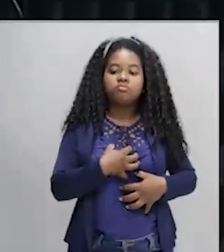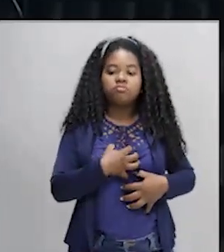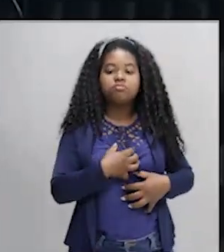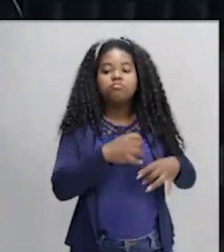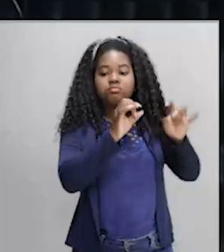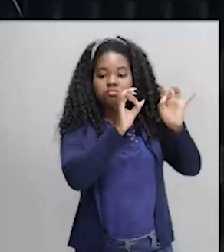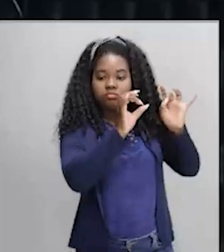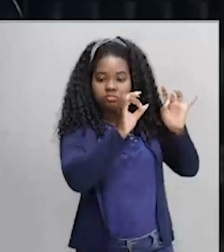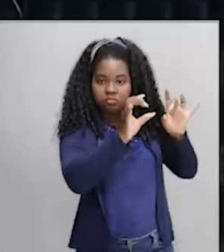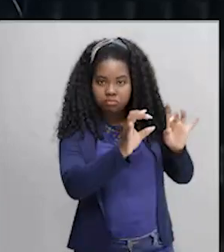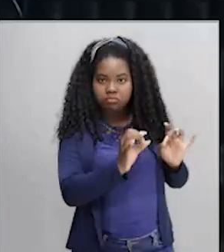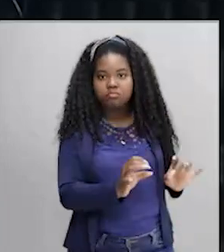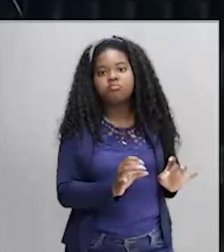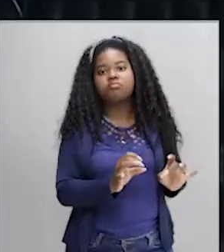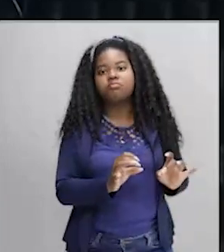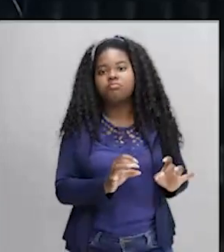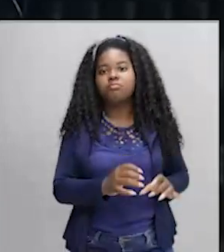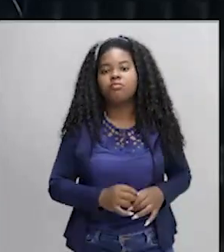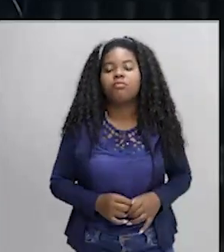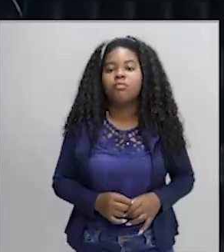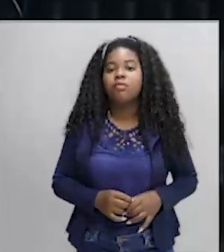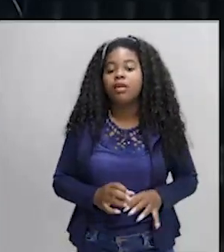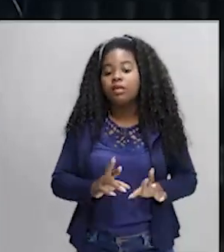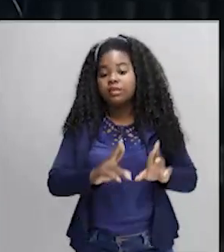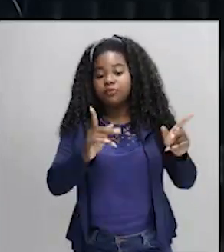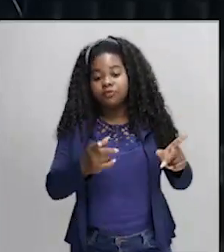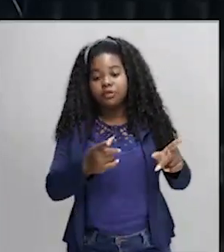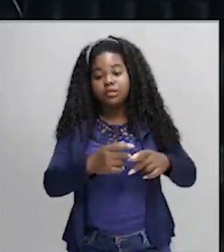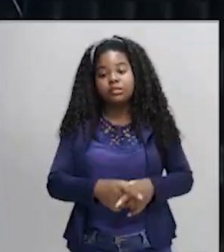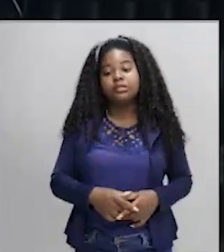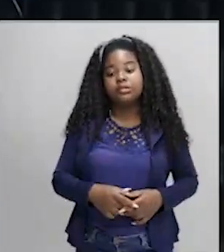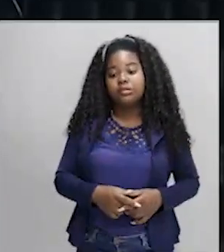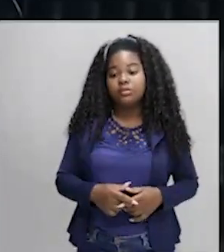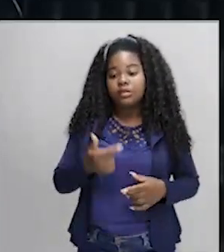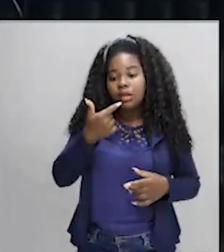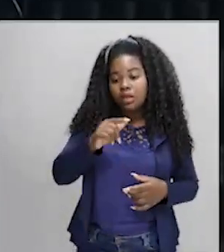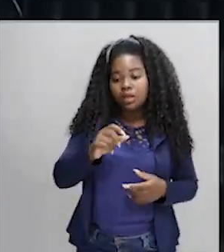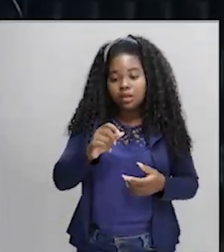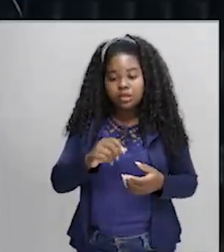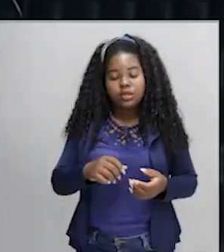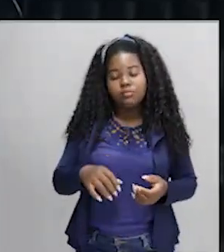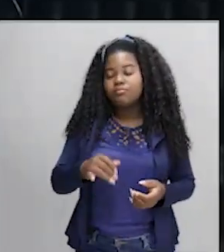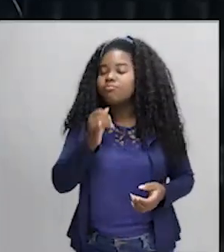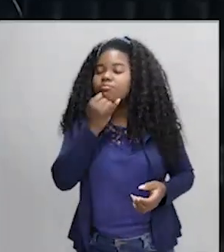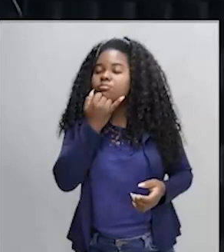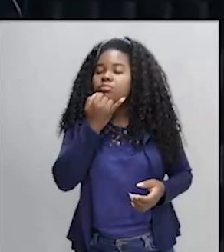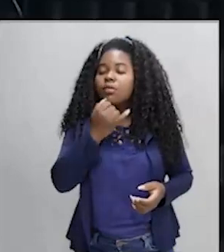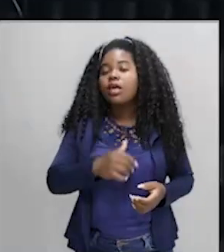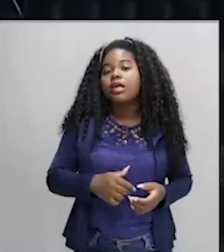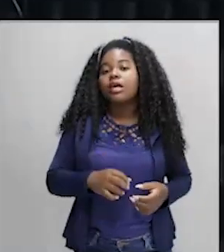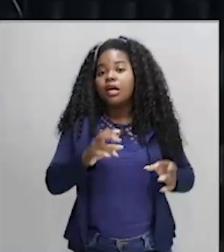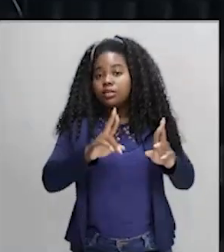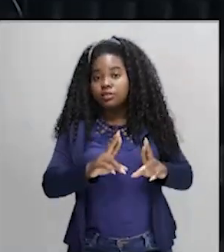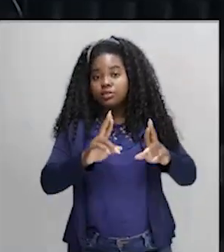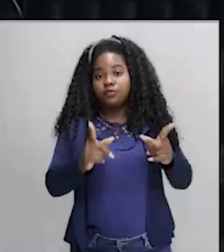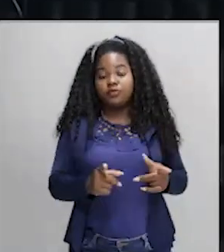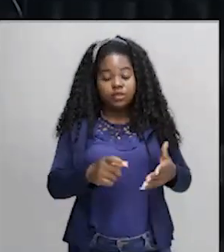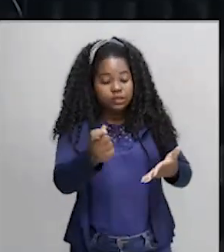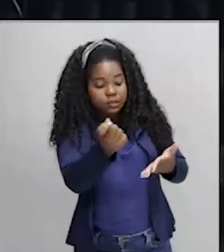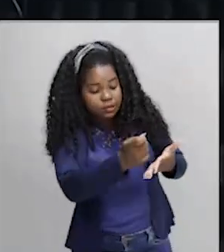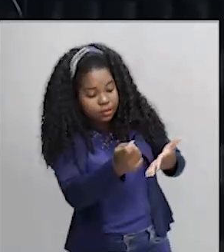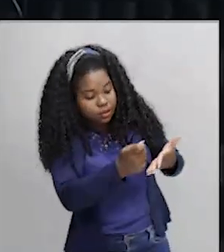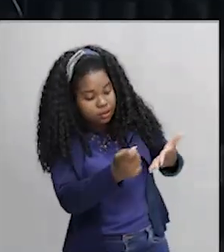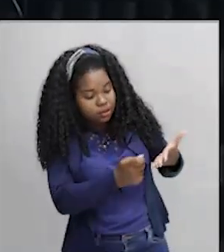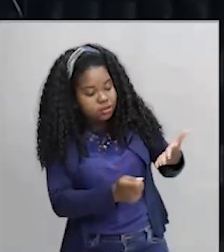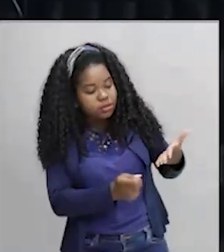partir deles. A diferença é que na linguagem escrita você tem uma adoção mais formal. E em virtude disso é